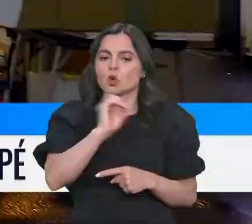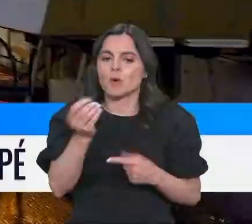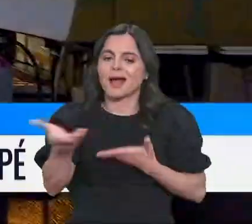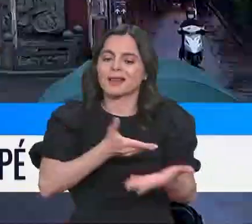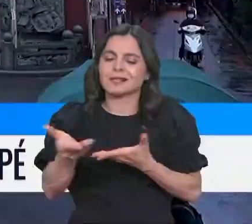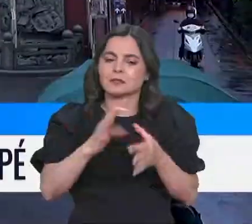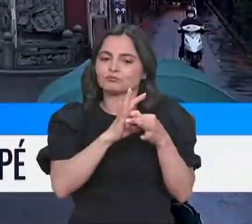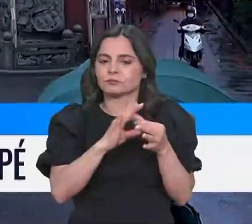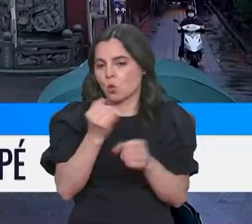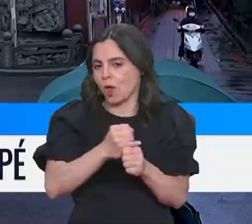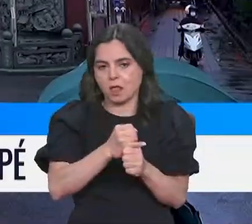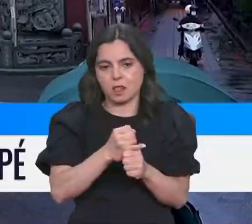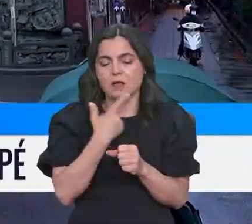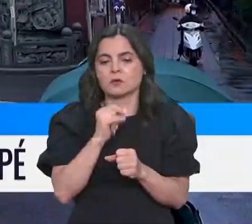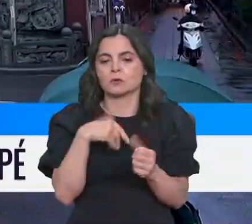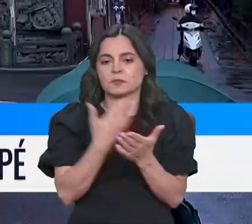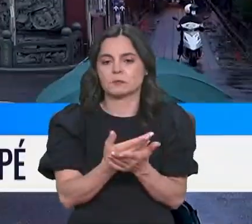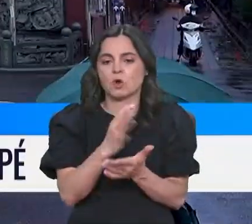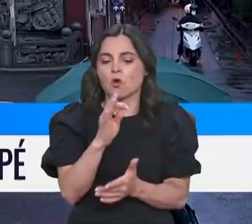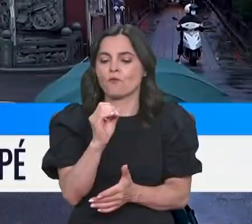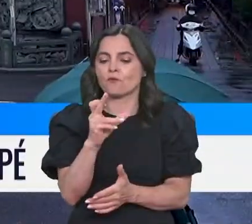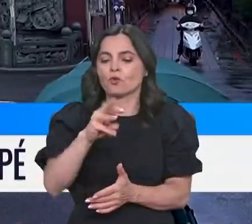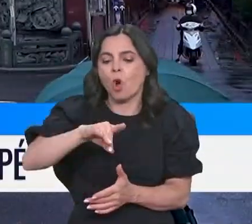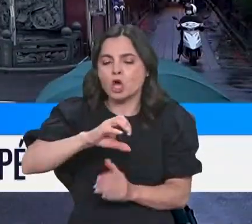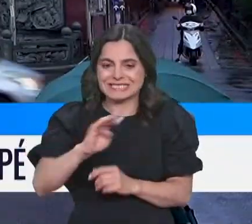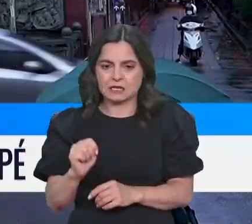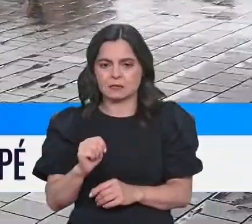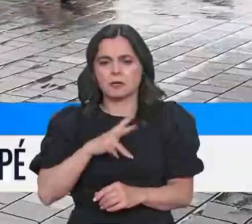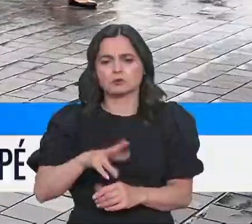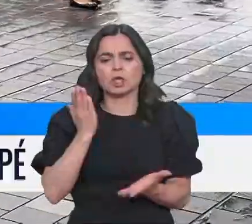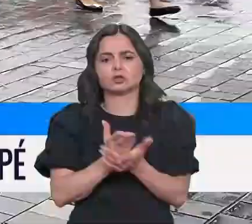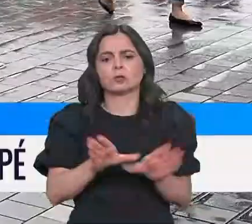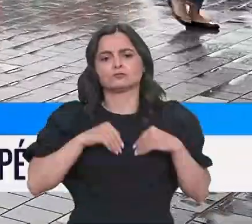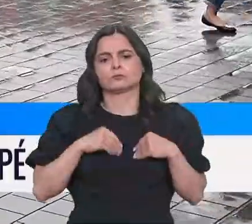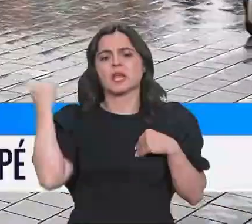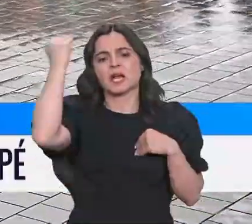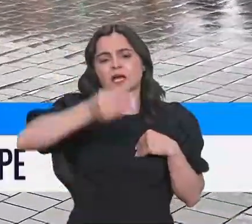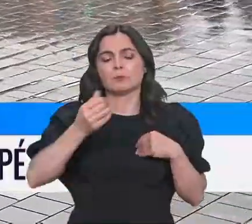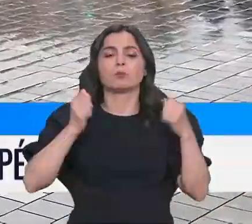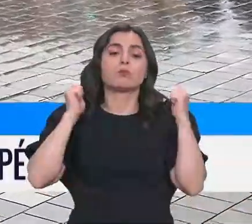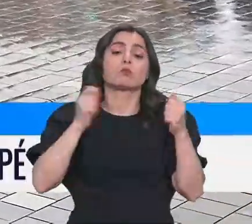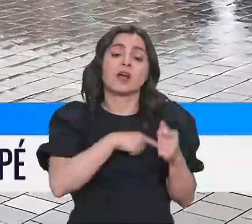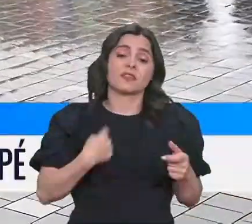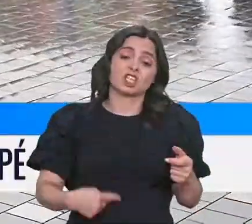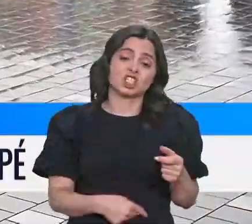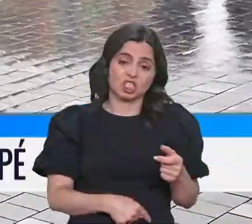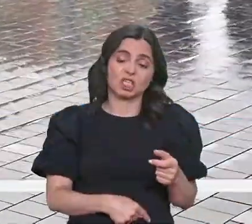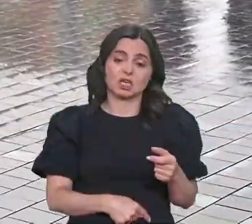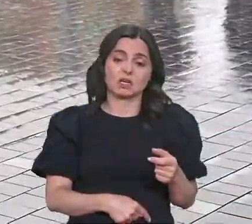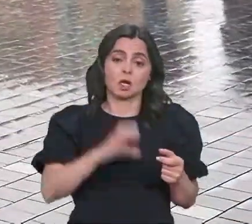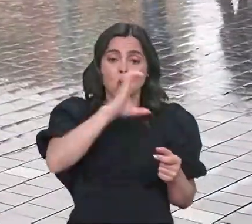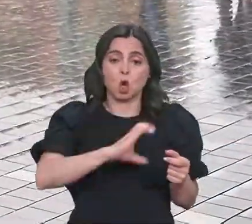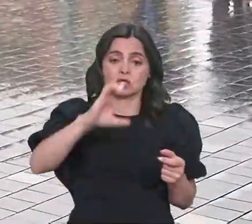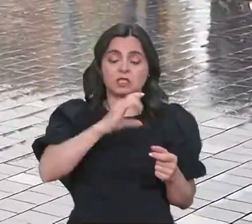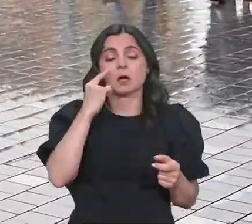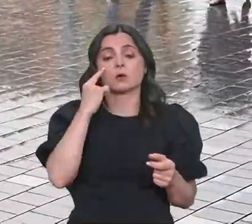diplomáticas com a ilha a que demos o nome de Formosa. Portugal só reconhece a República Popular da China. A China continental que